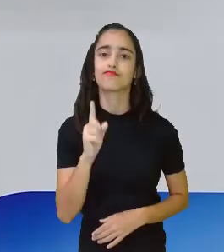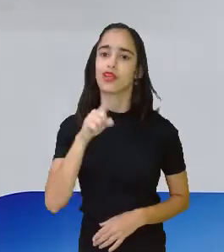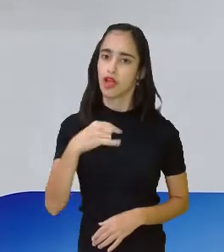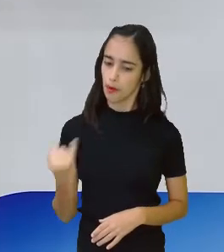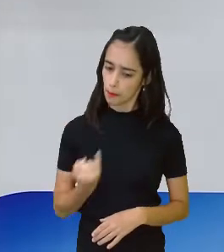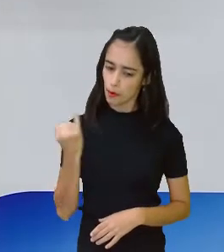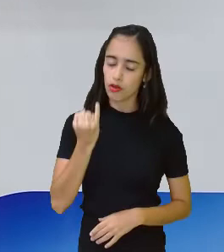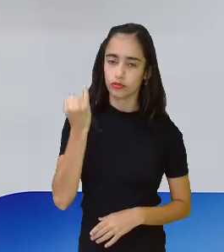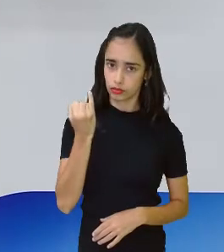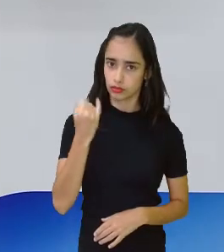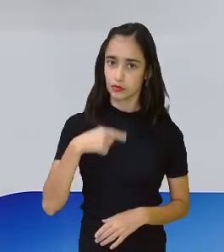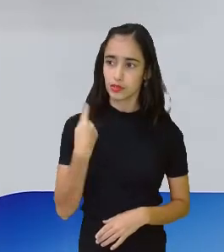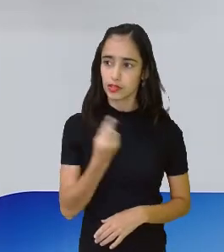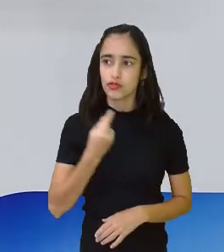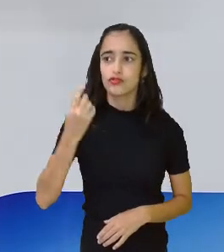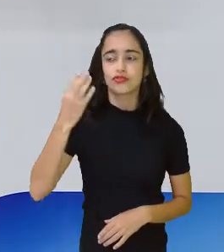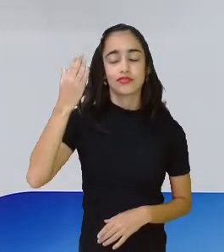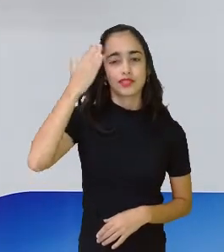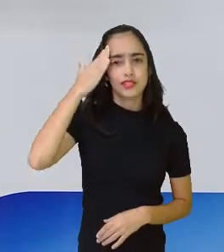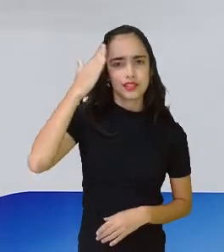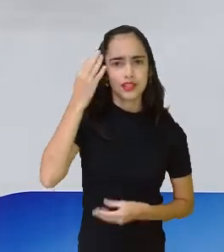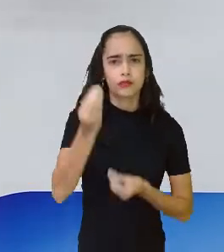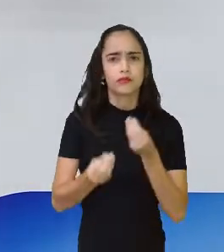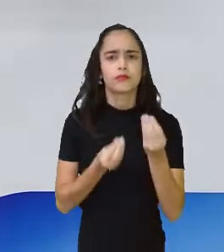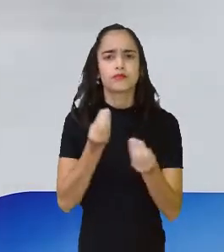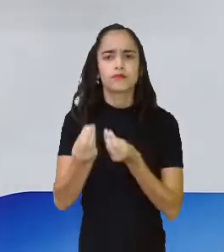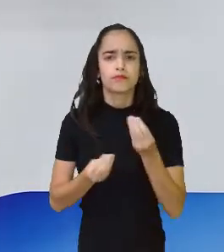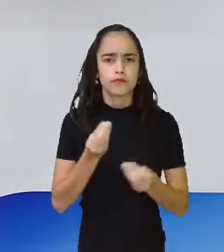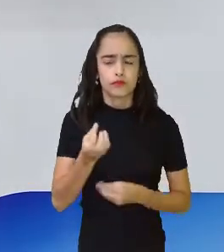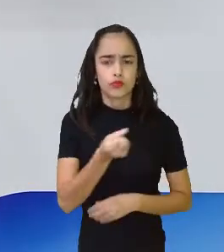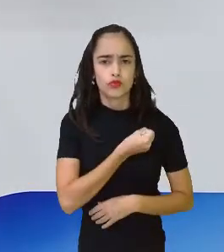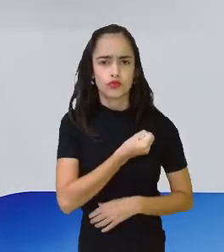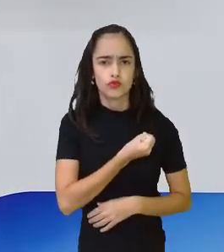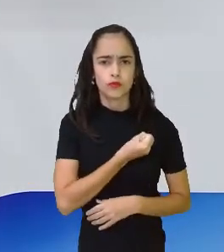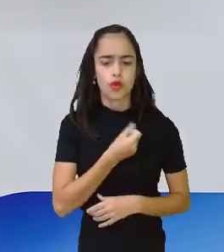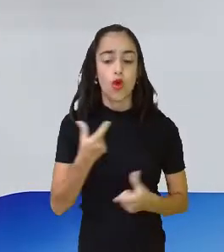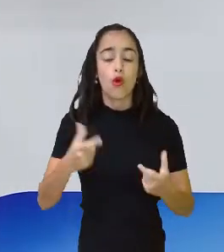estão inseridos. No mercado, por exemplo. Eu sempre